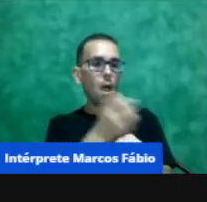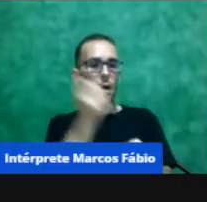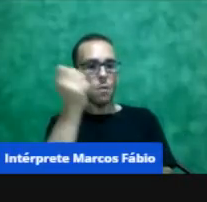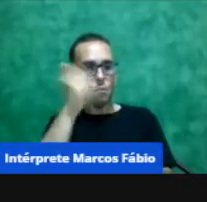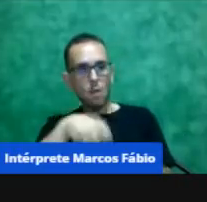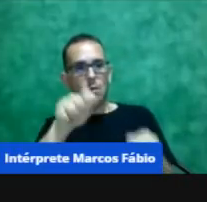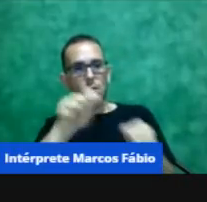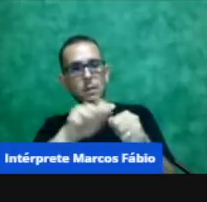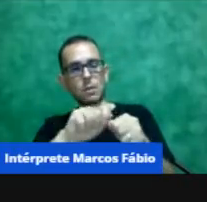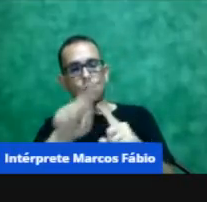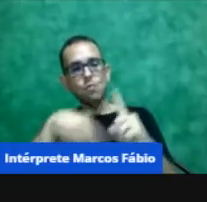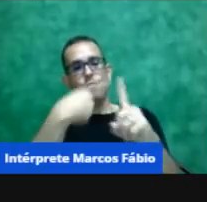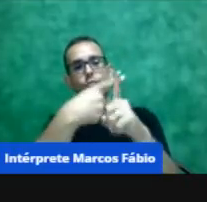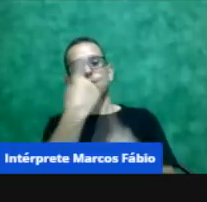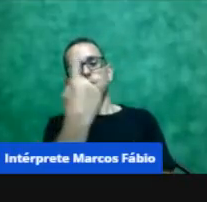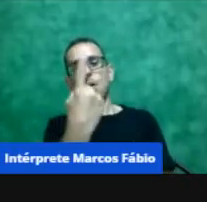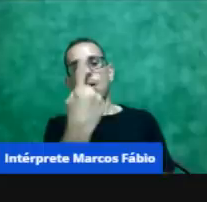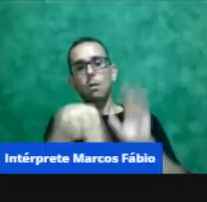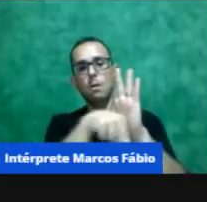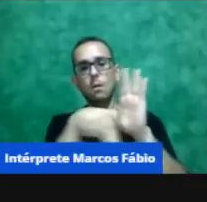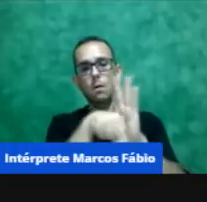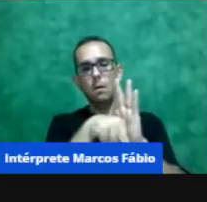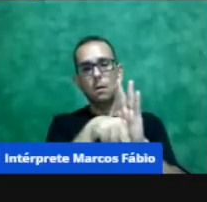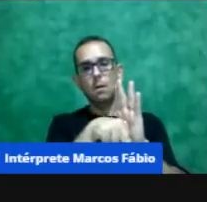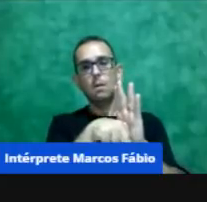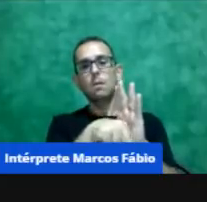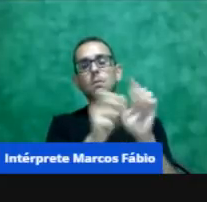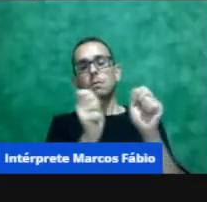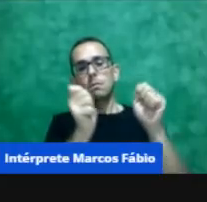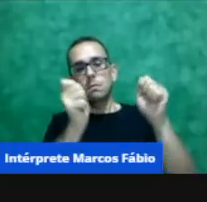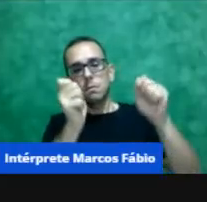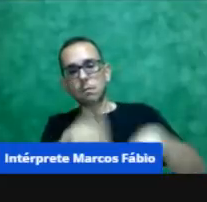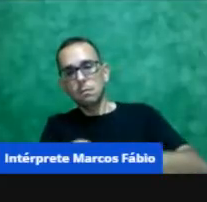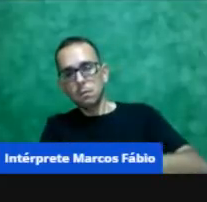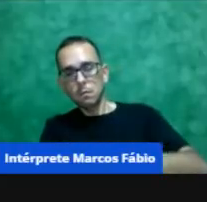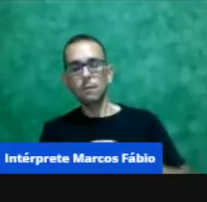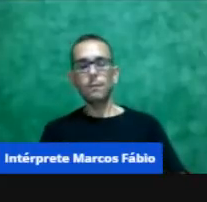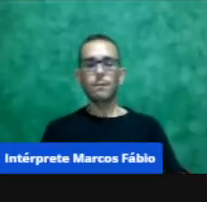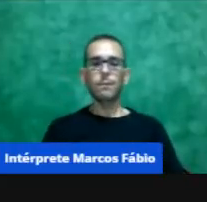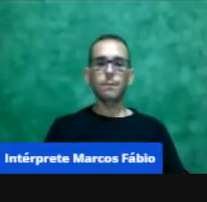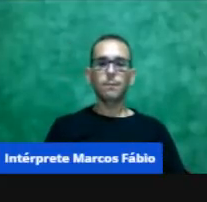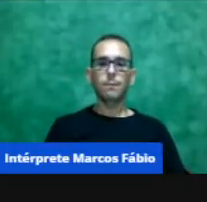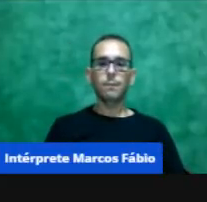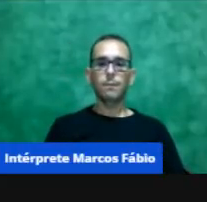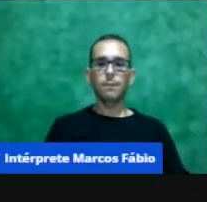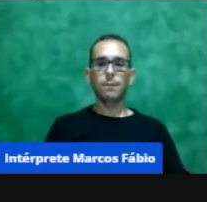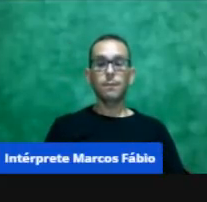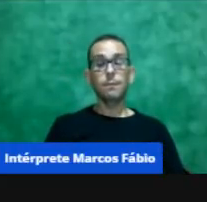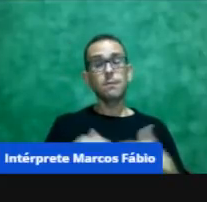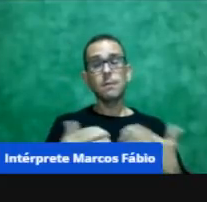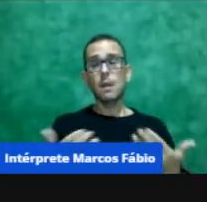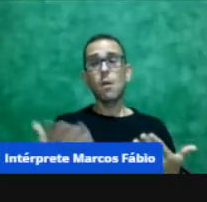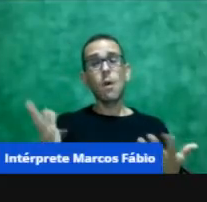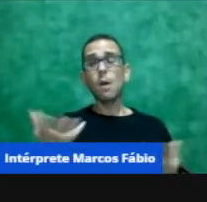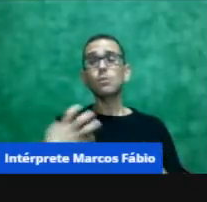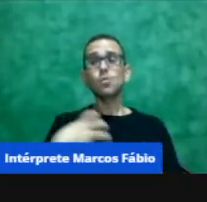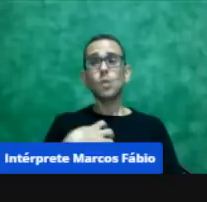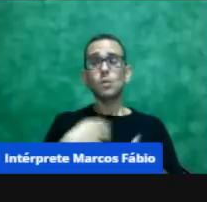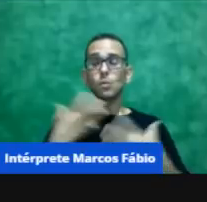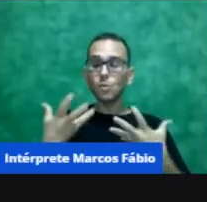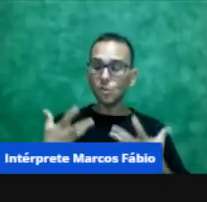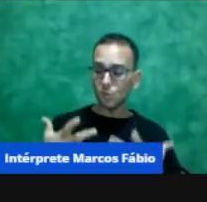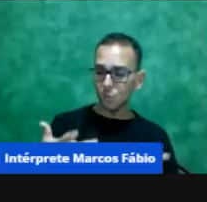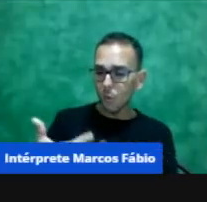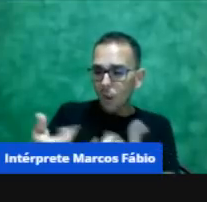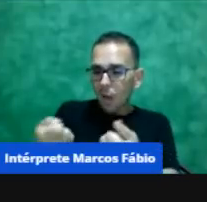até um ponto na média, caso tenha quantidade suficiente de participações, tá? Então, é uma forma de estimular também